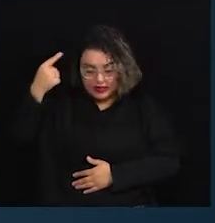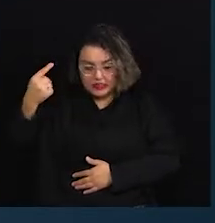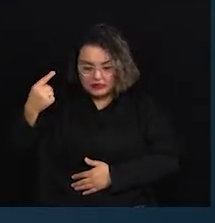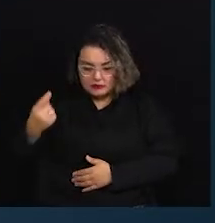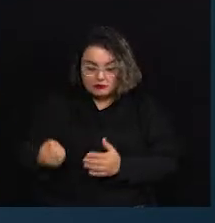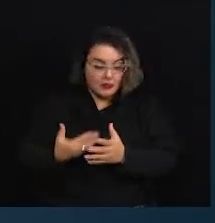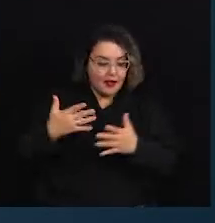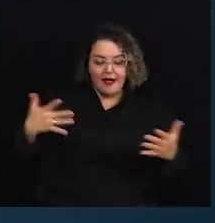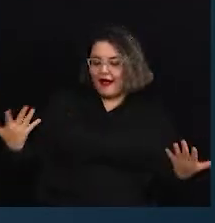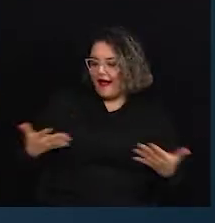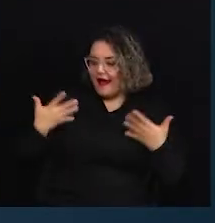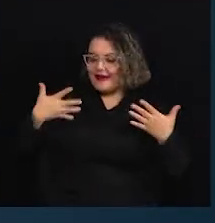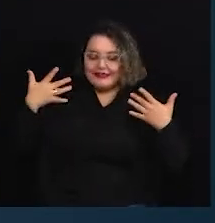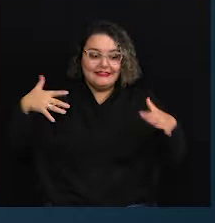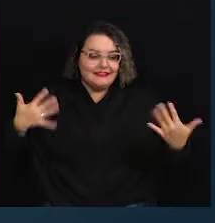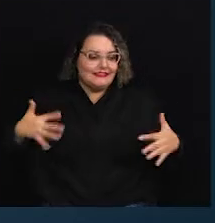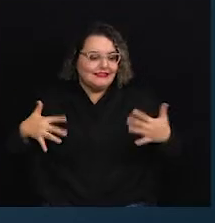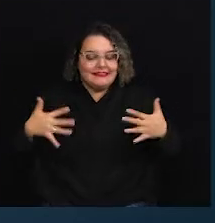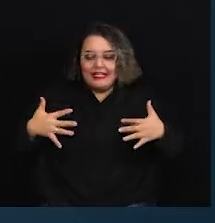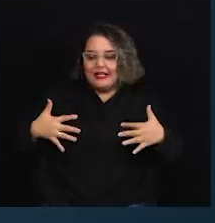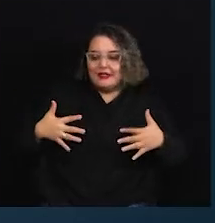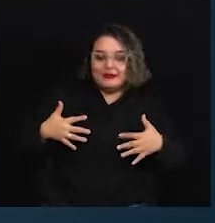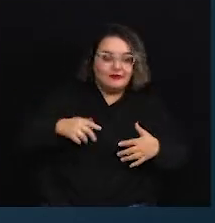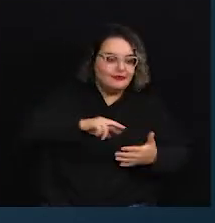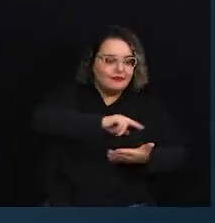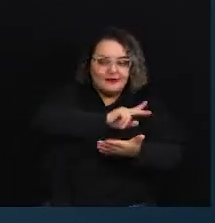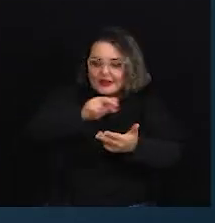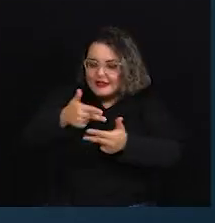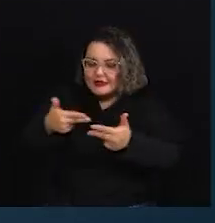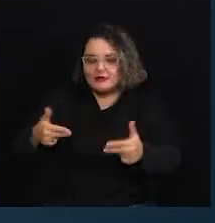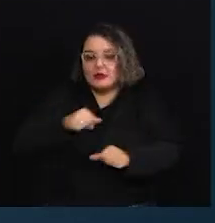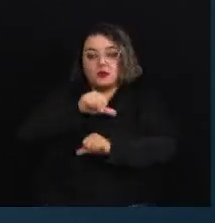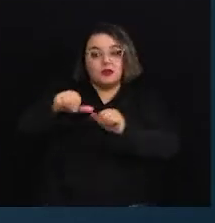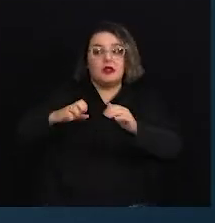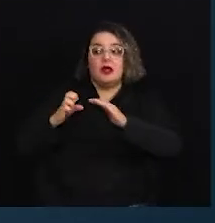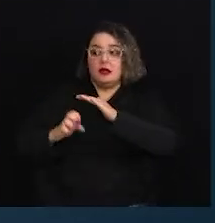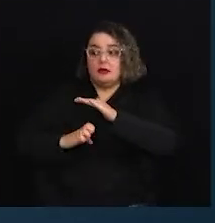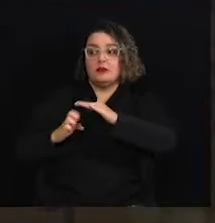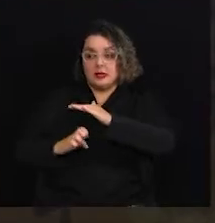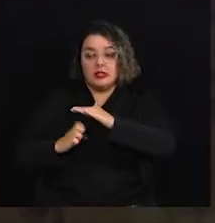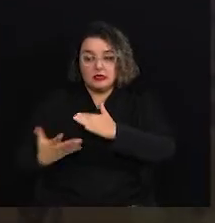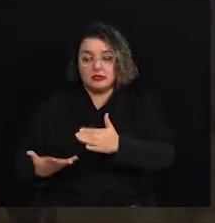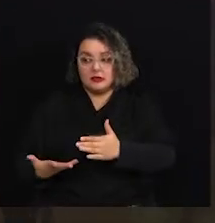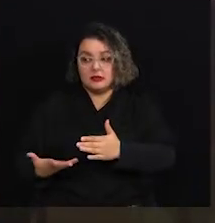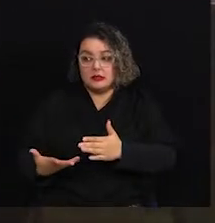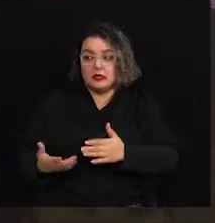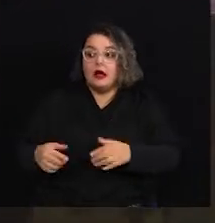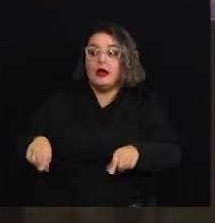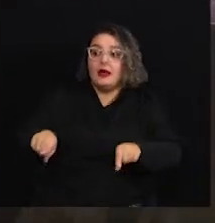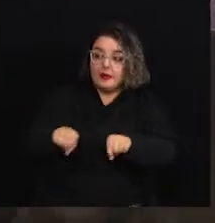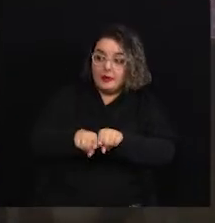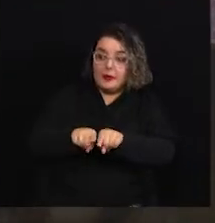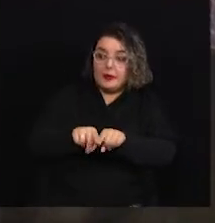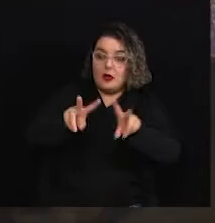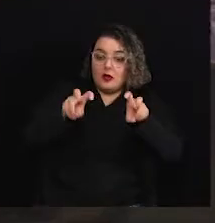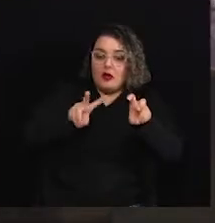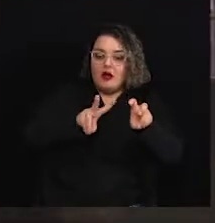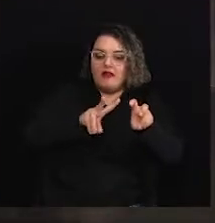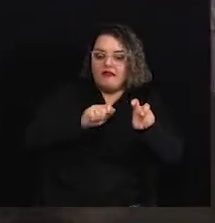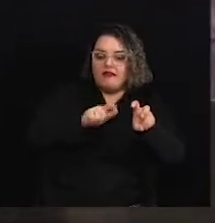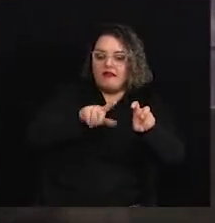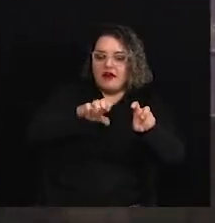fase da descoberta, empolgação, trocentas coisas, vamos mudar a empresa, até passar pelo que se chama de Vale da Morte, tá?